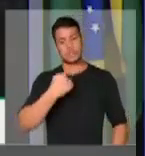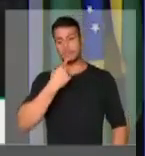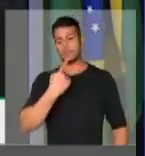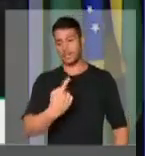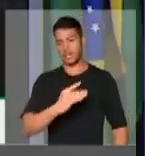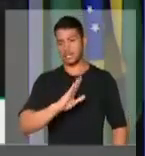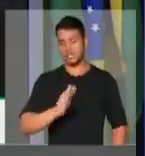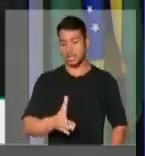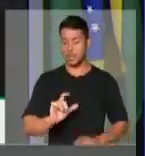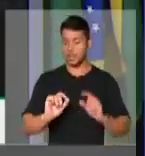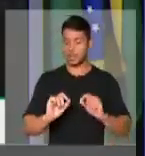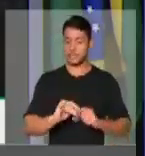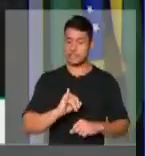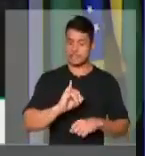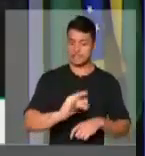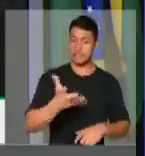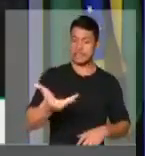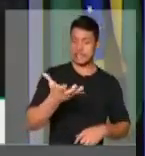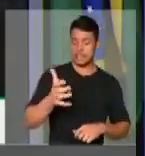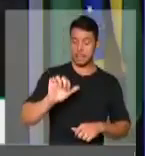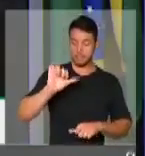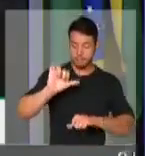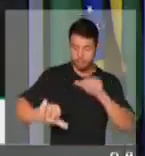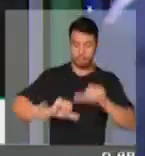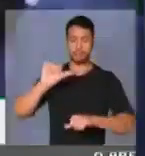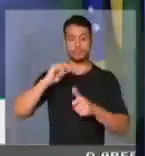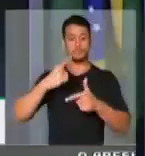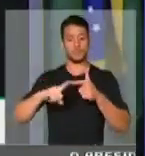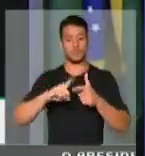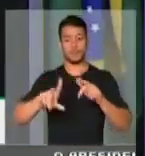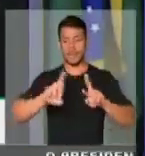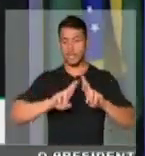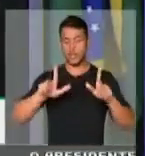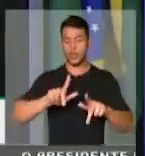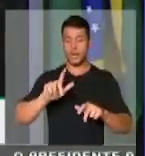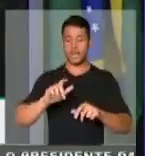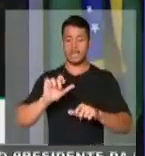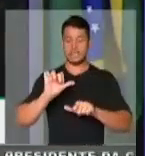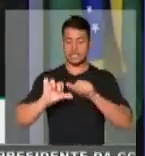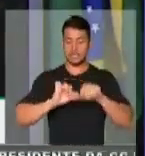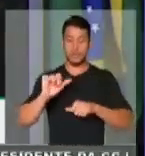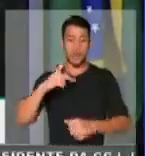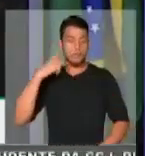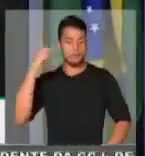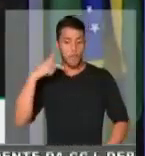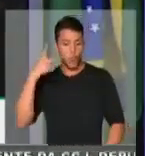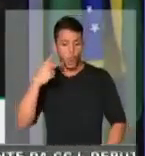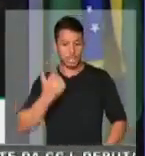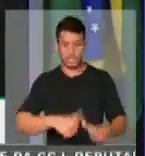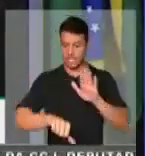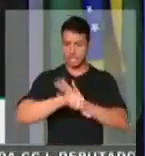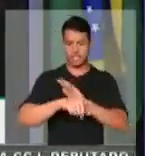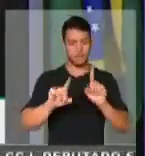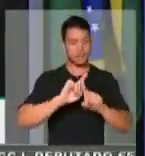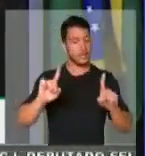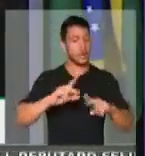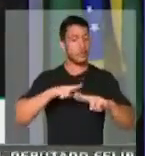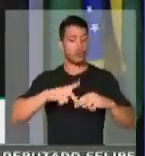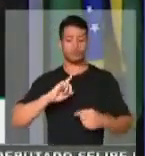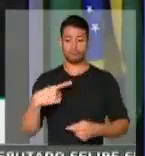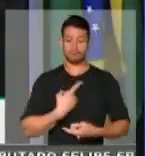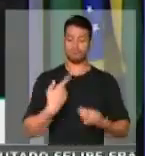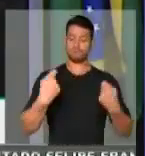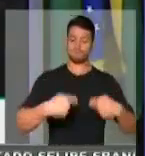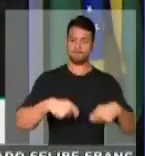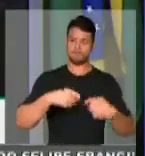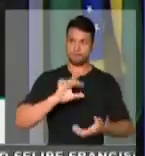a superação de problemas não é a criminalização da política, sem a qual uma democracia não sobrevive.